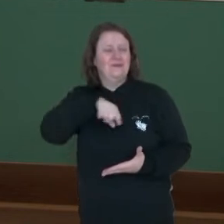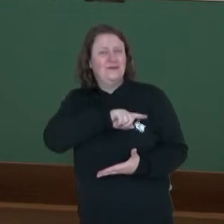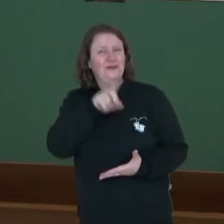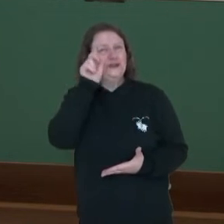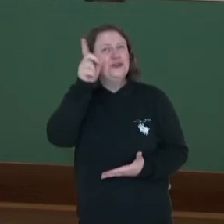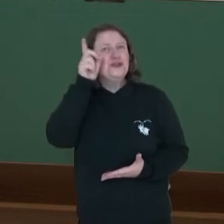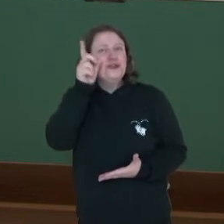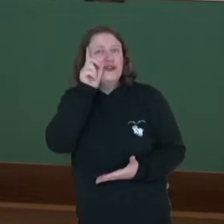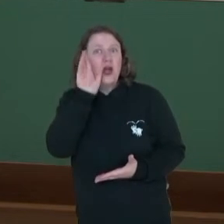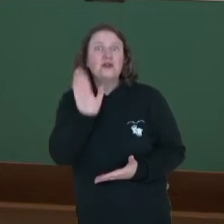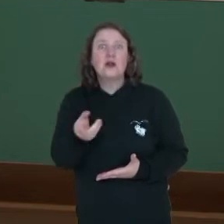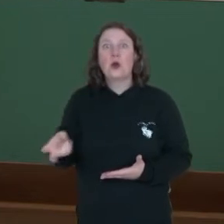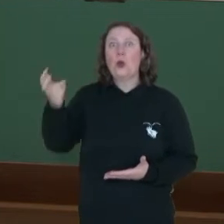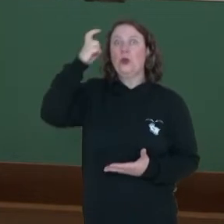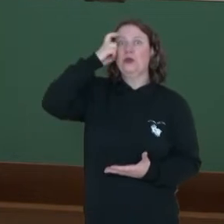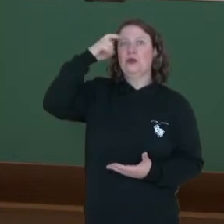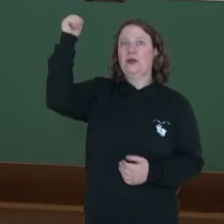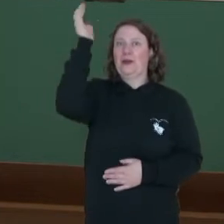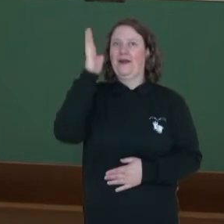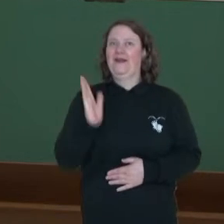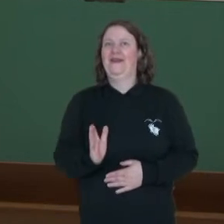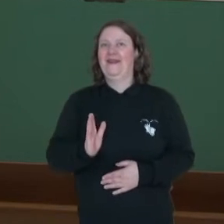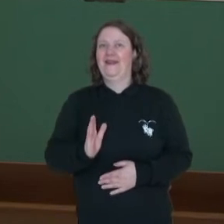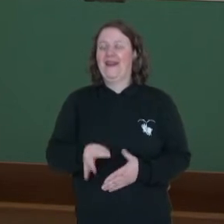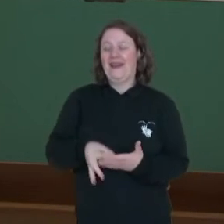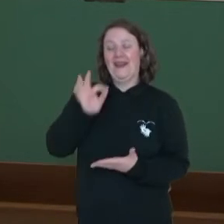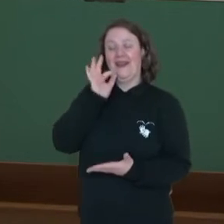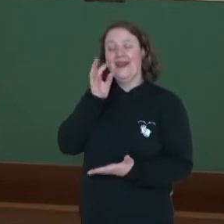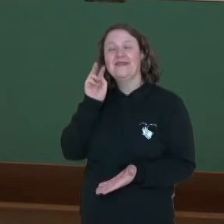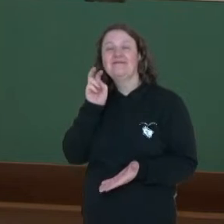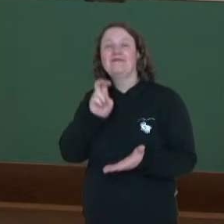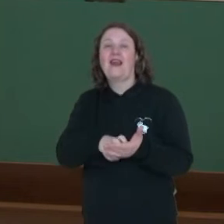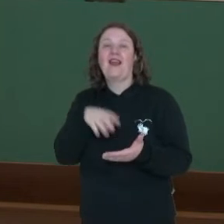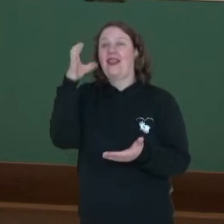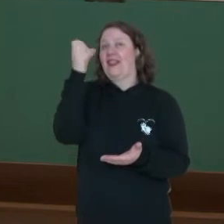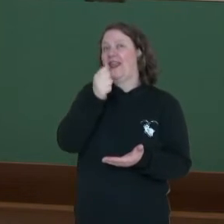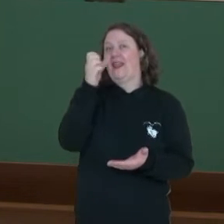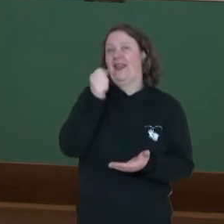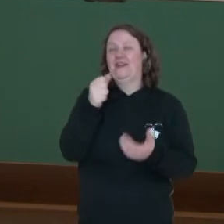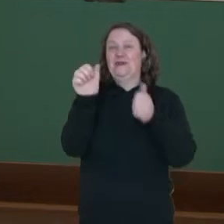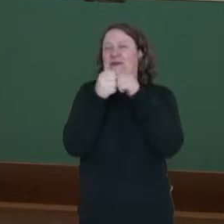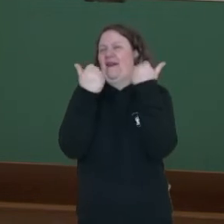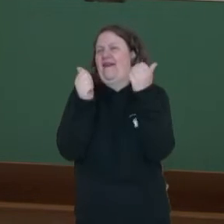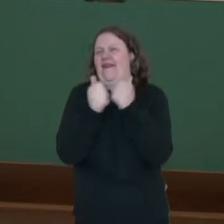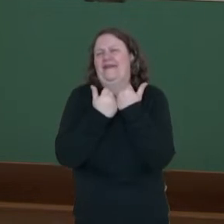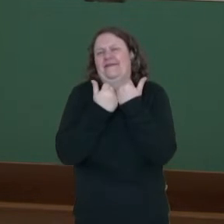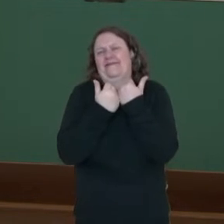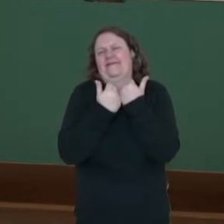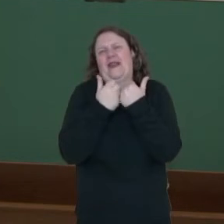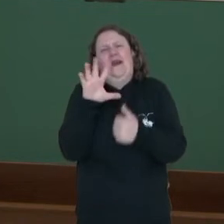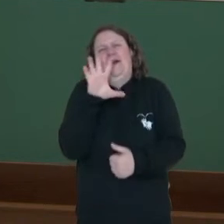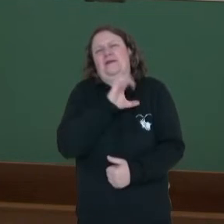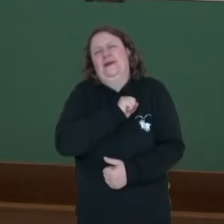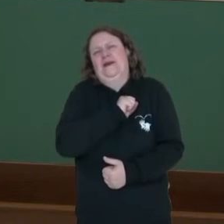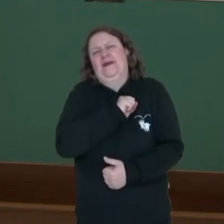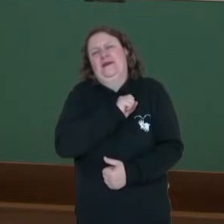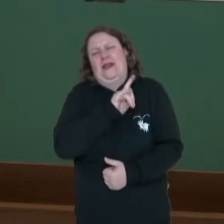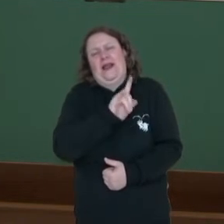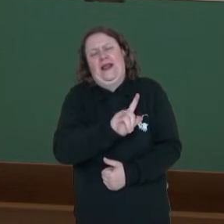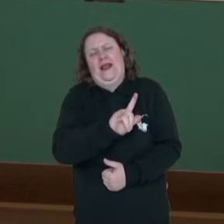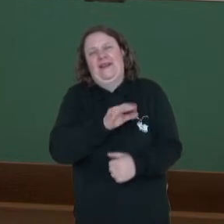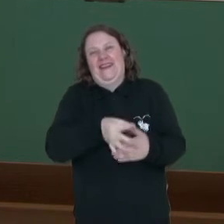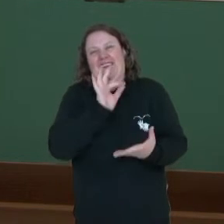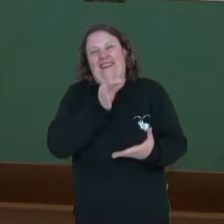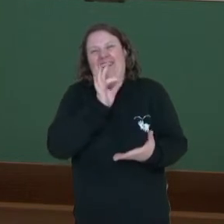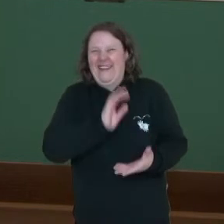da cultura do brasileiro, né? Tomar o café da manhã, o café, o leite, o pão. Então aí nós somos o maior produtor, exportador e com certeza